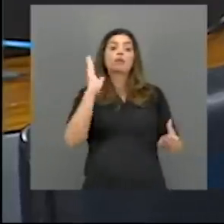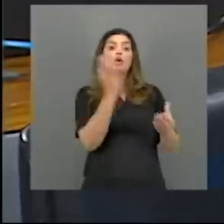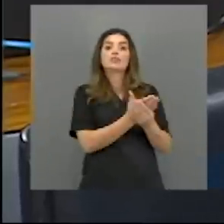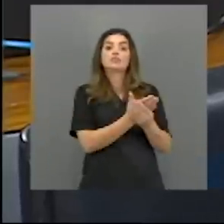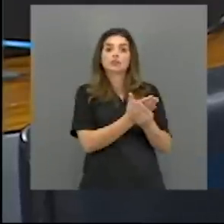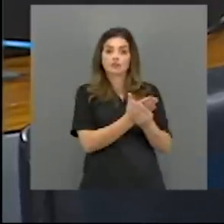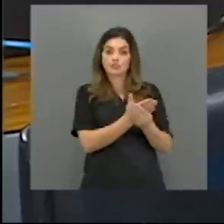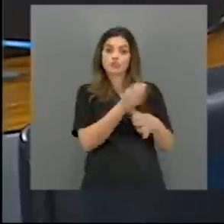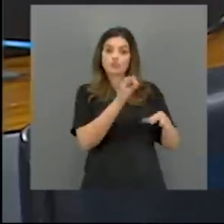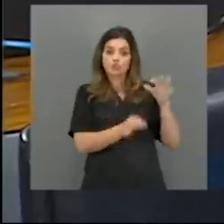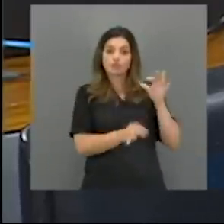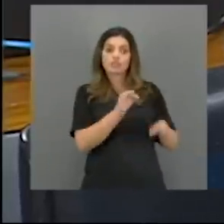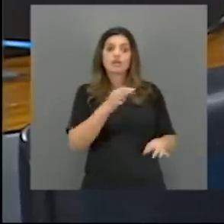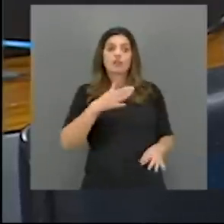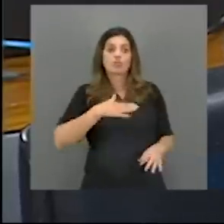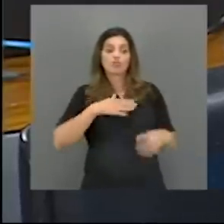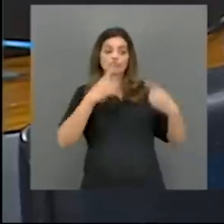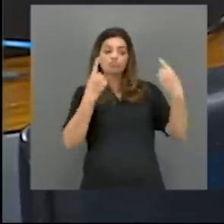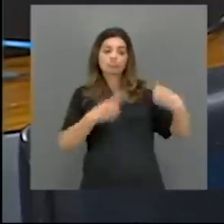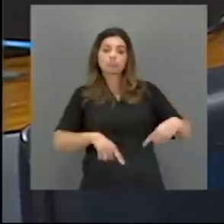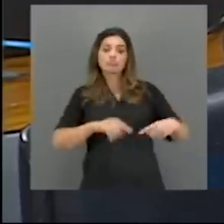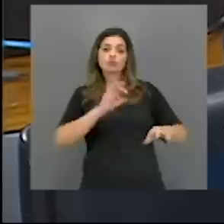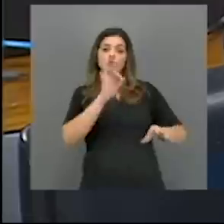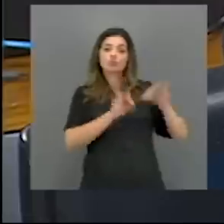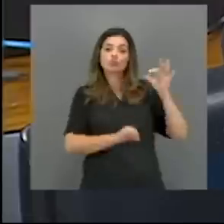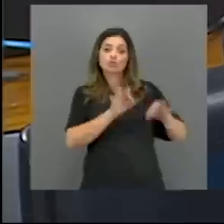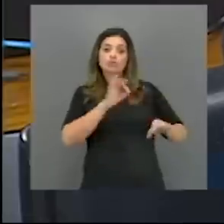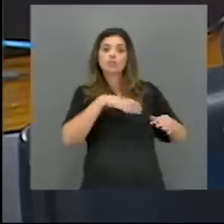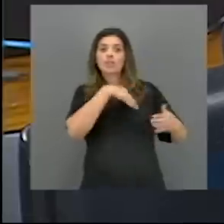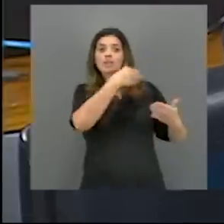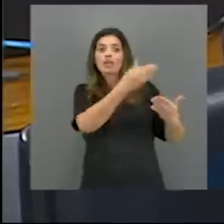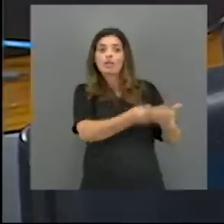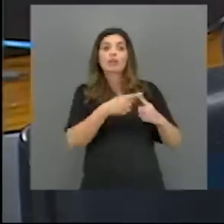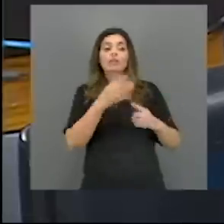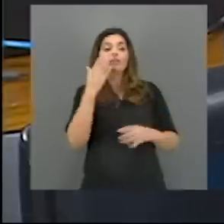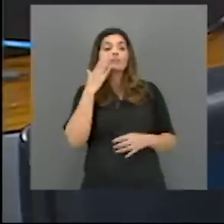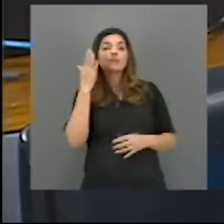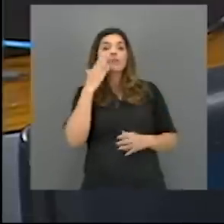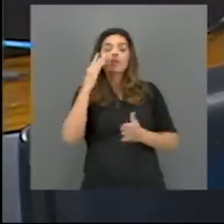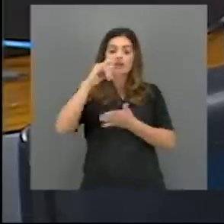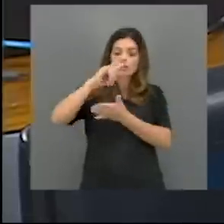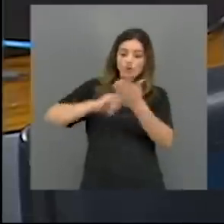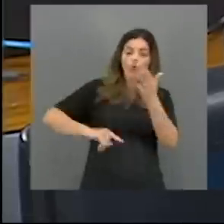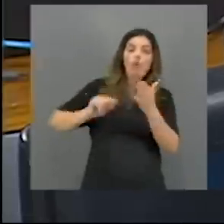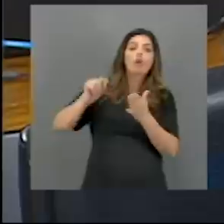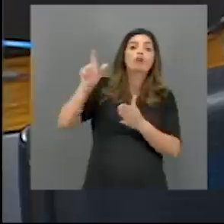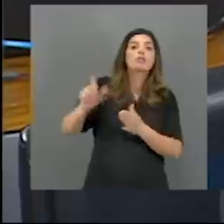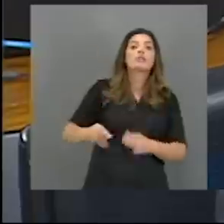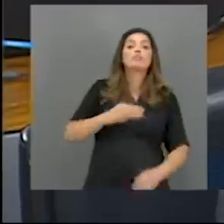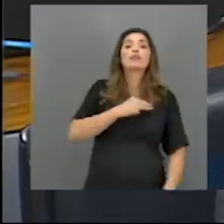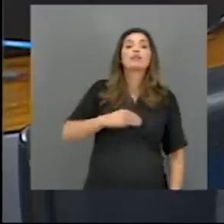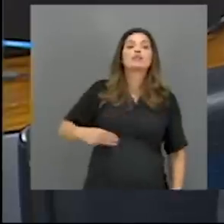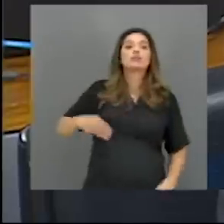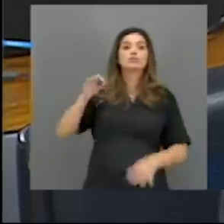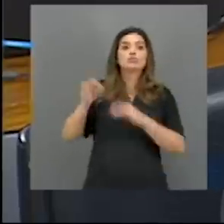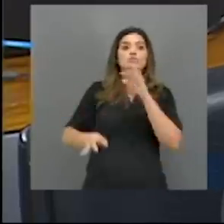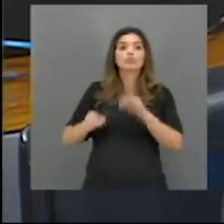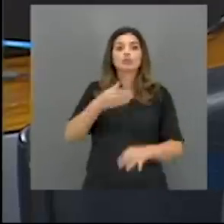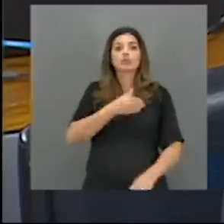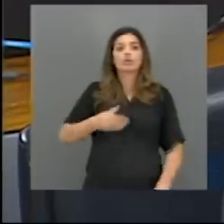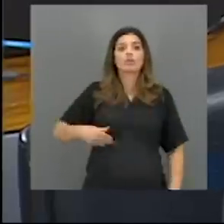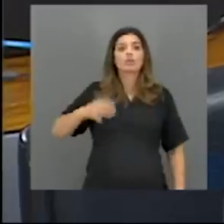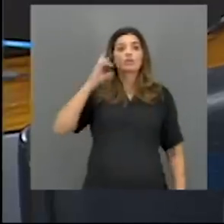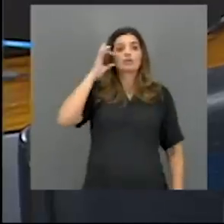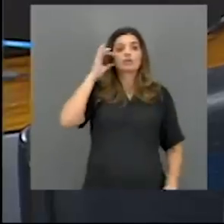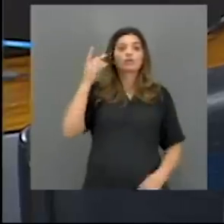habeas data, que eu disputo na justiça até hoje, desde aquela época, pra ter acesso. O que é que o ministro da justiça do governo Dilma descobriu sobre